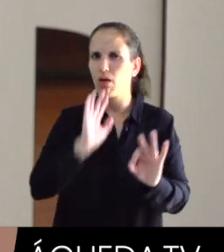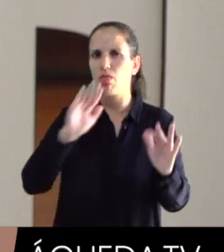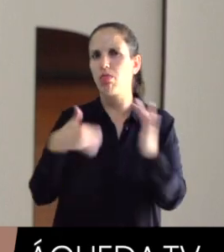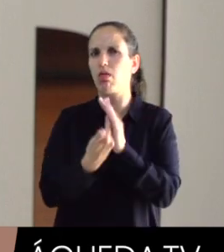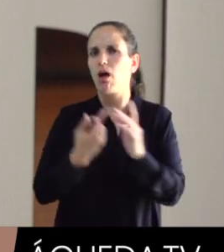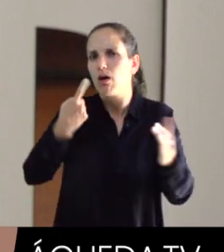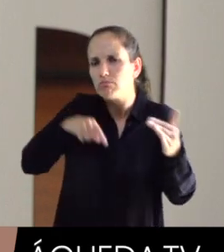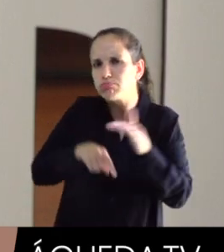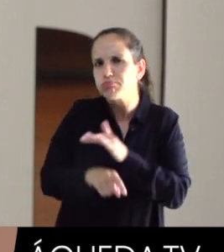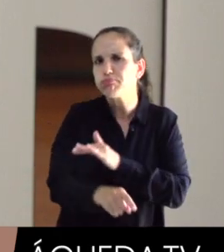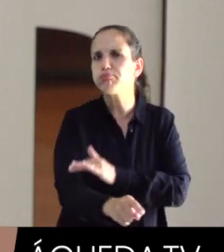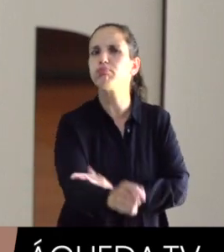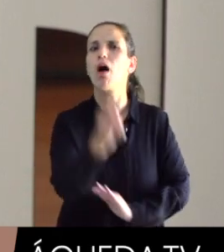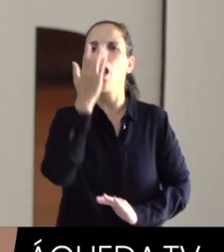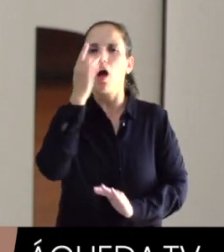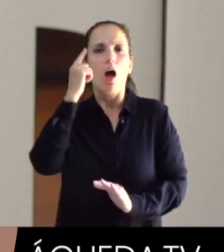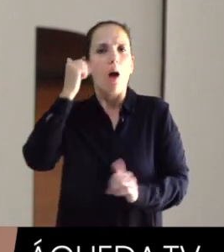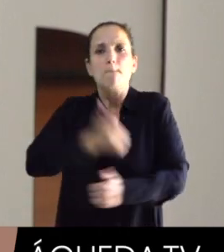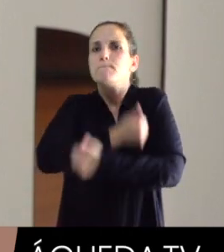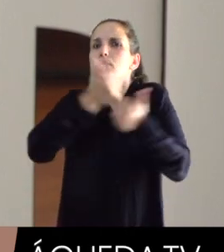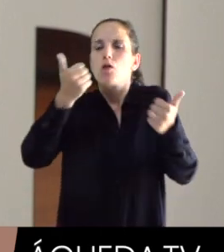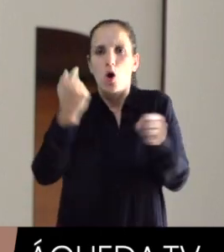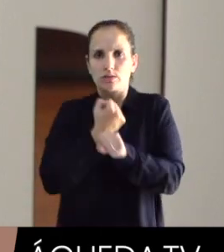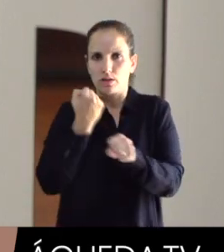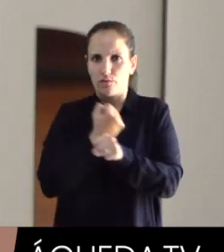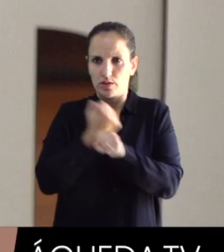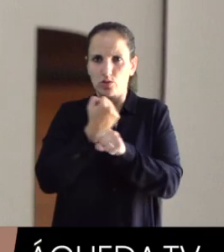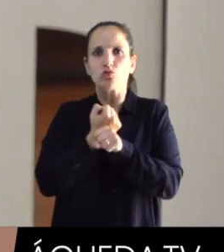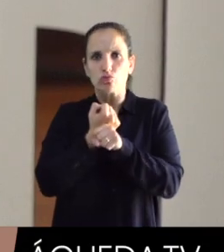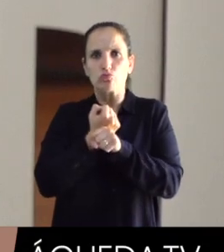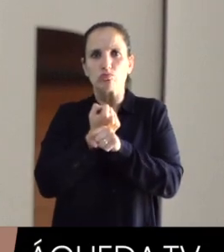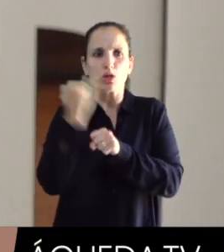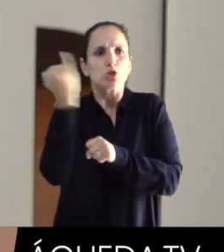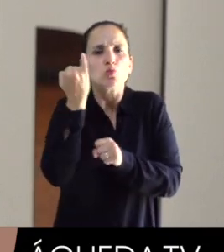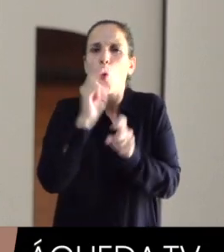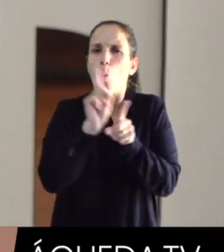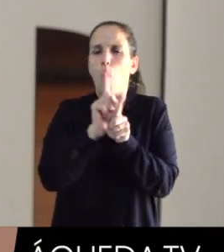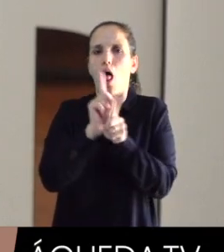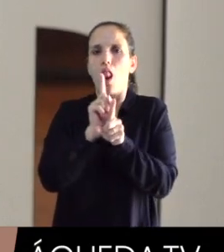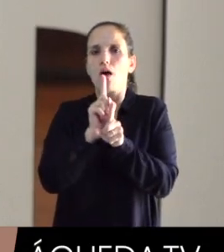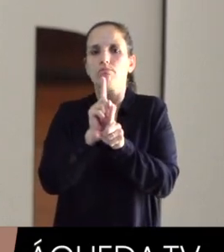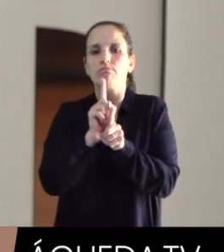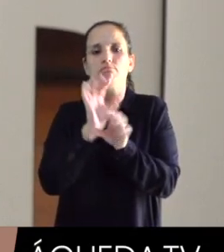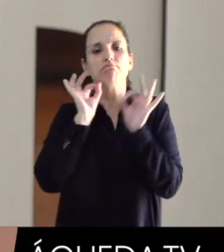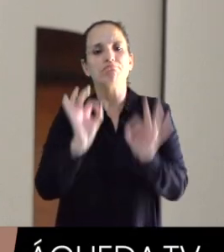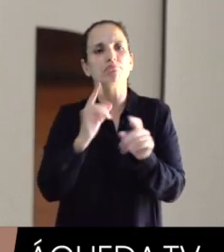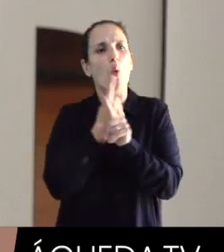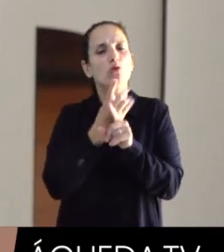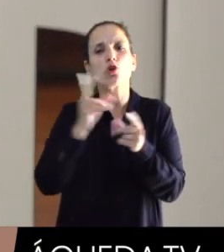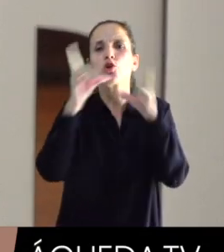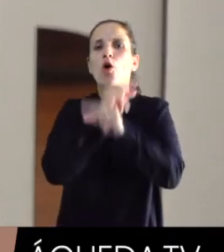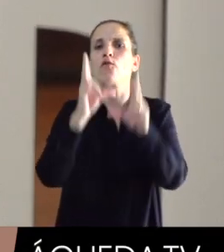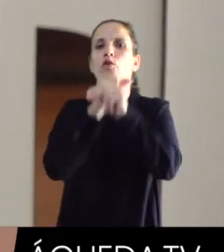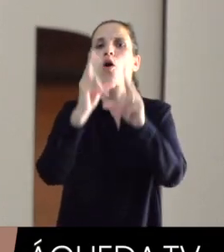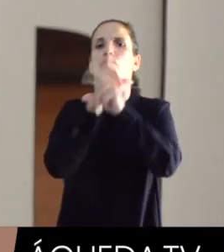melhorar a performance de Bissau em termos institucional, bem como no âmbito da efetiva